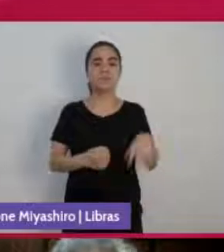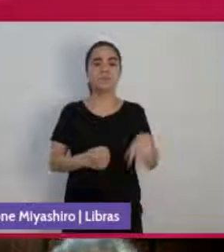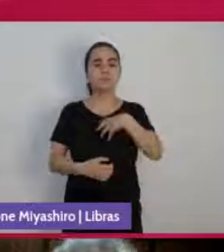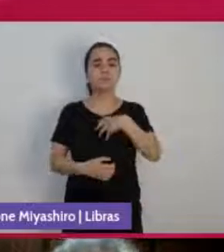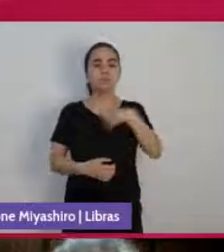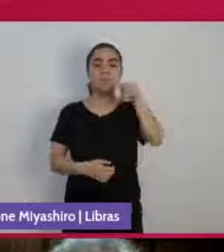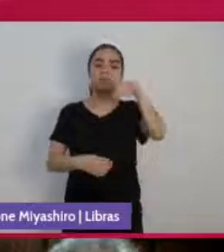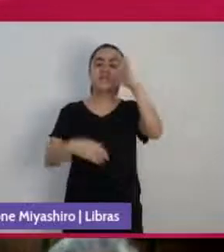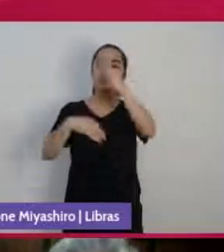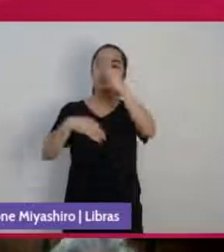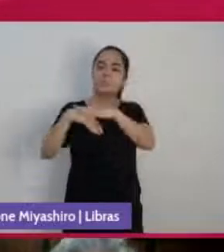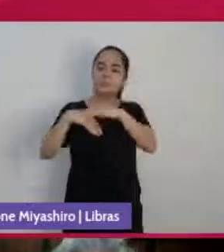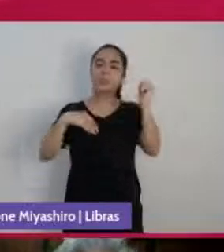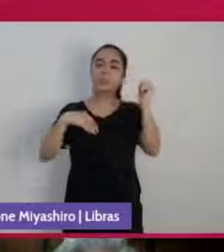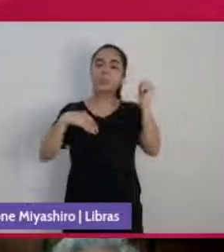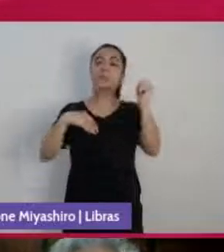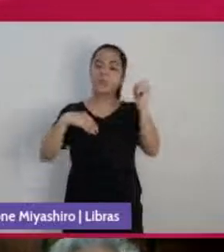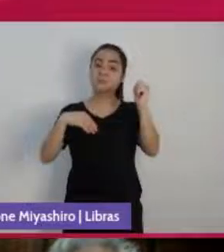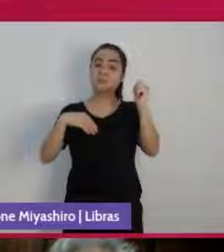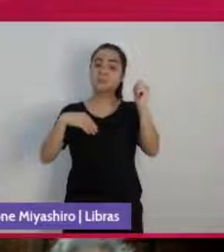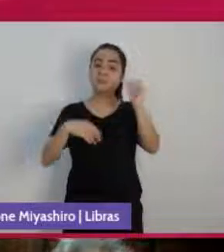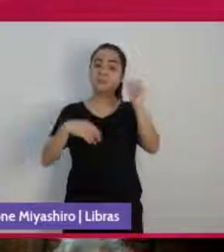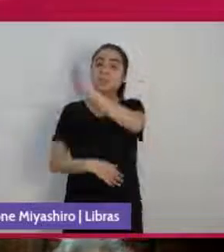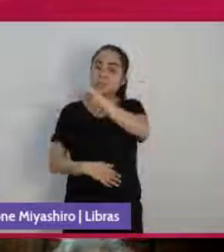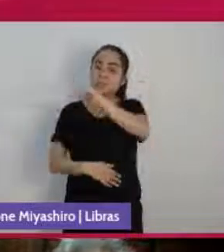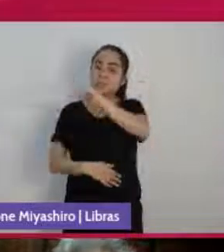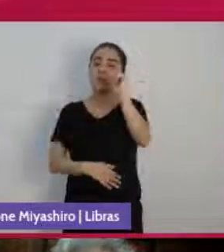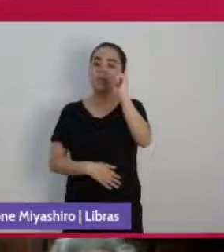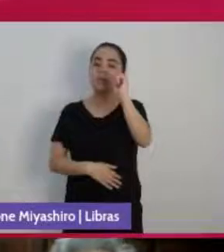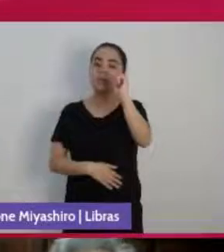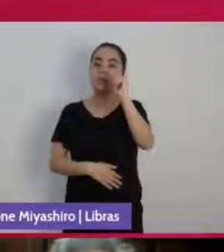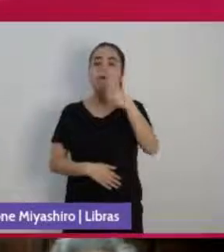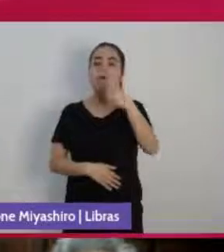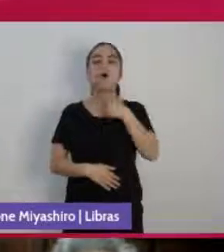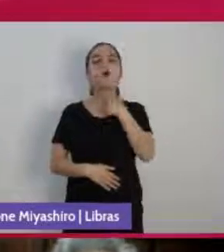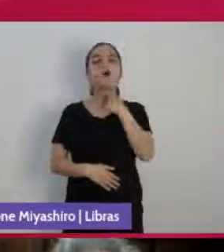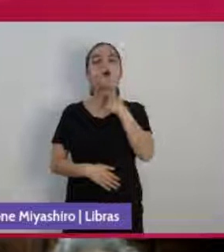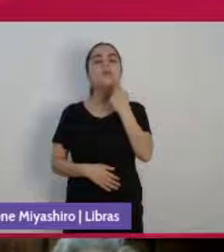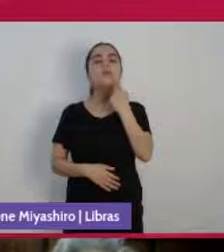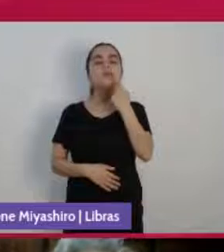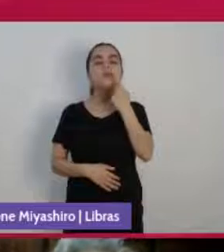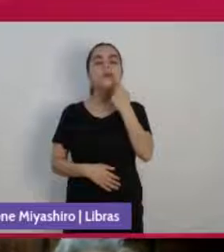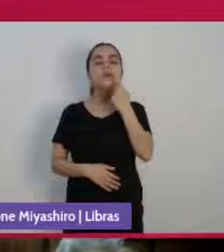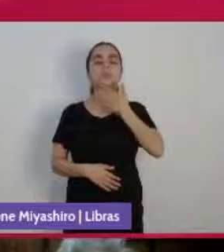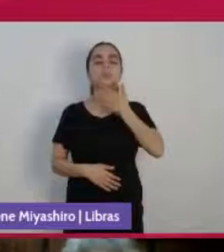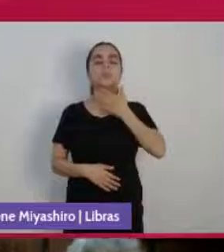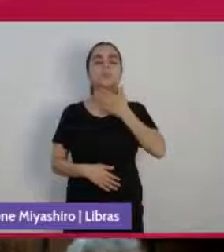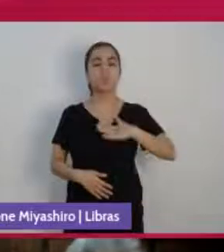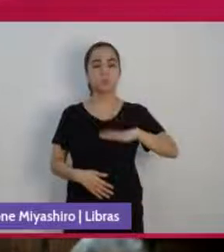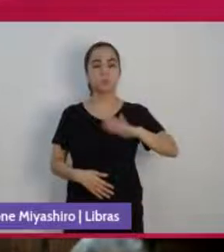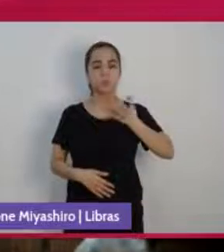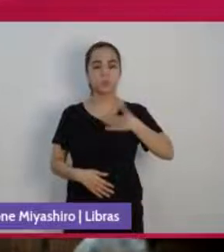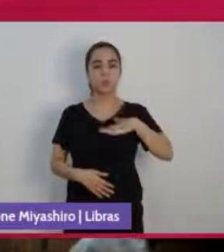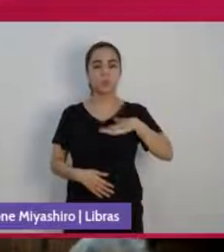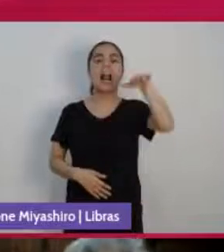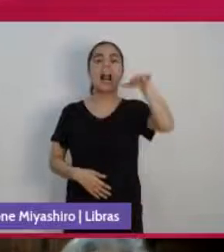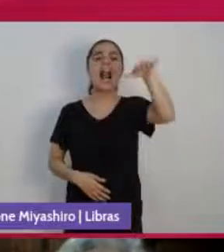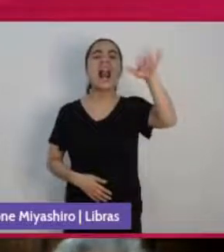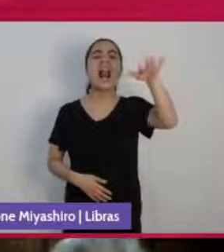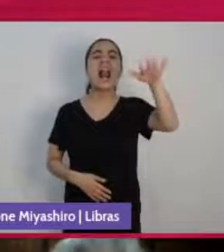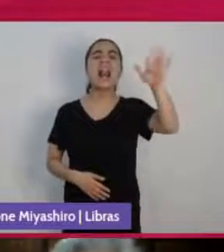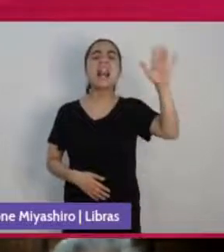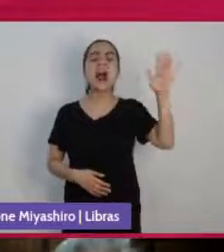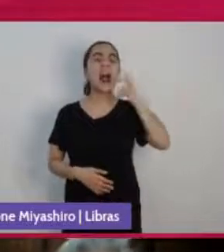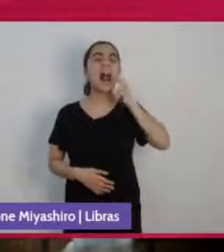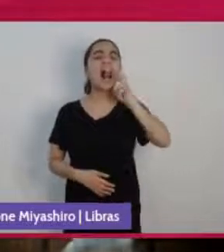chama a paciente. Use um tom de voz agradável, não é Dona Maria da Silva,